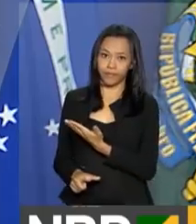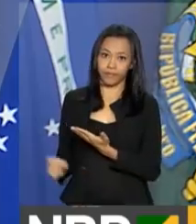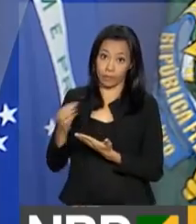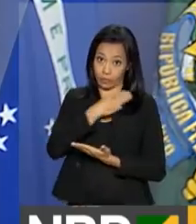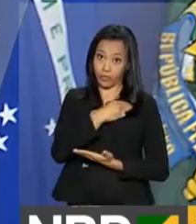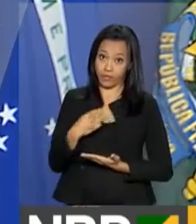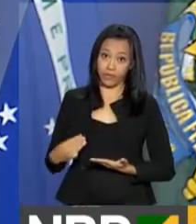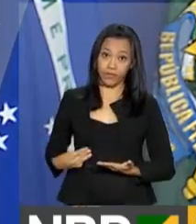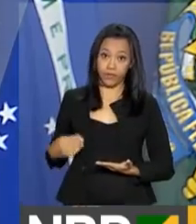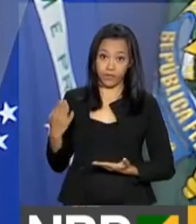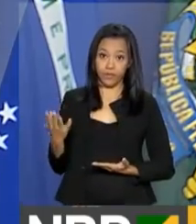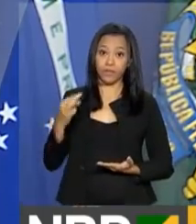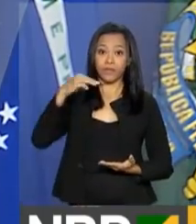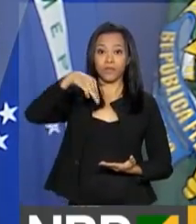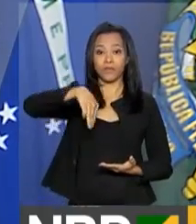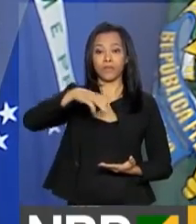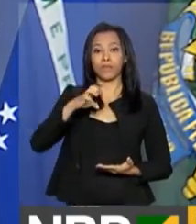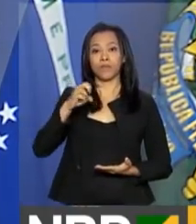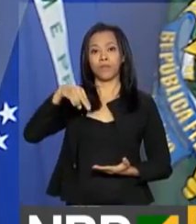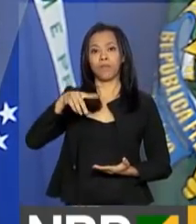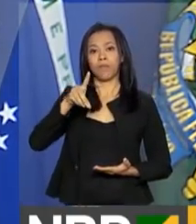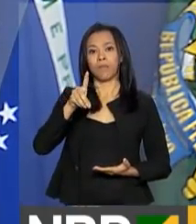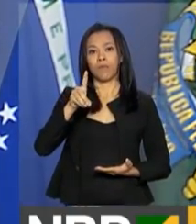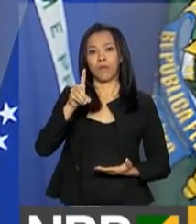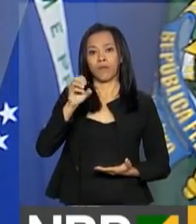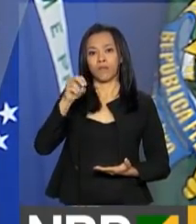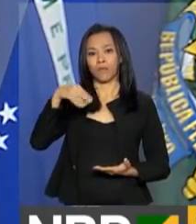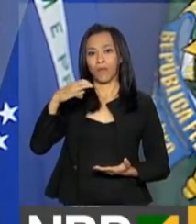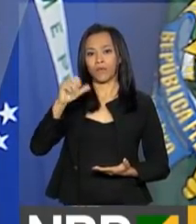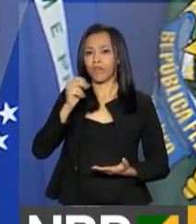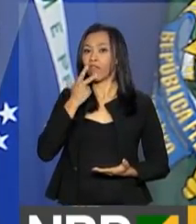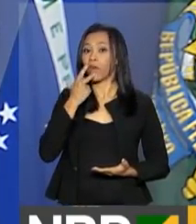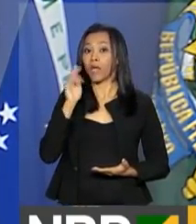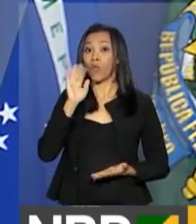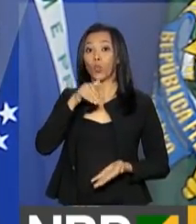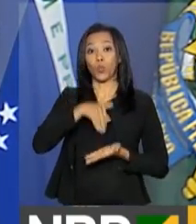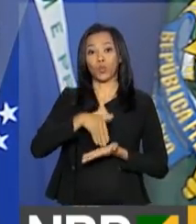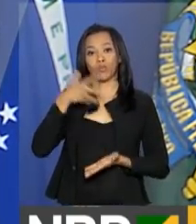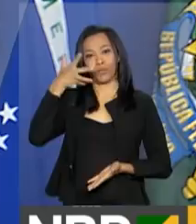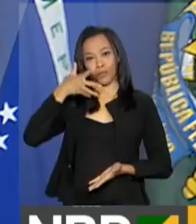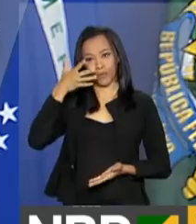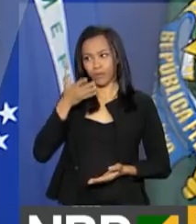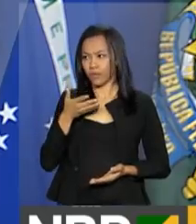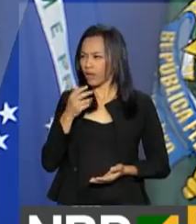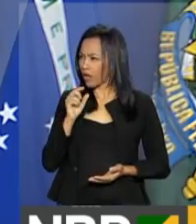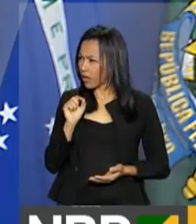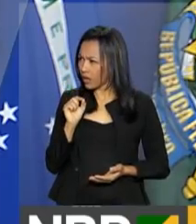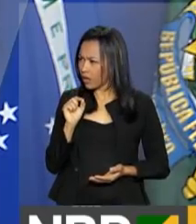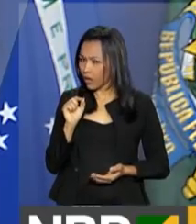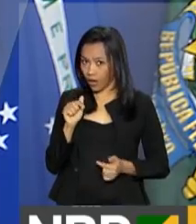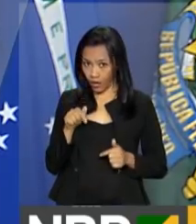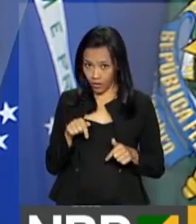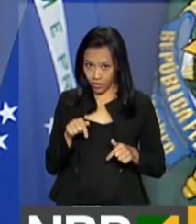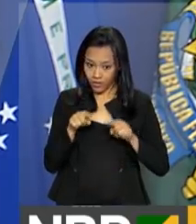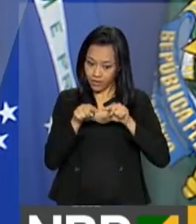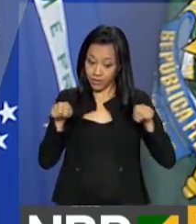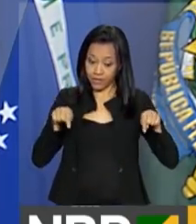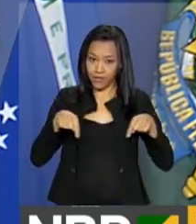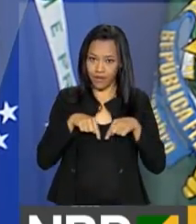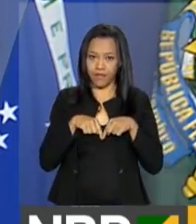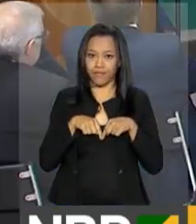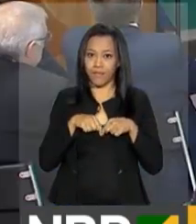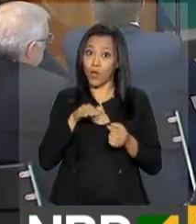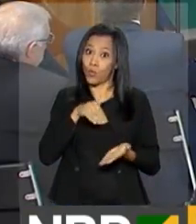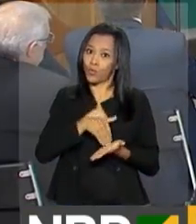diz que este é o seu último discurso ela chama de mesma só que nesta sala